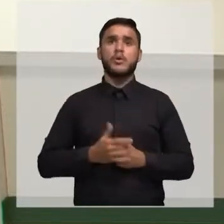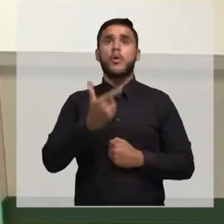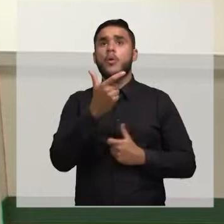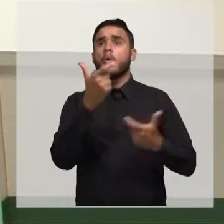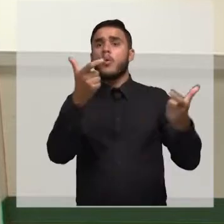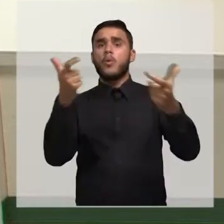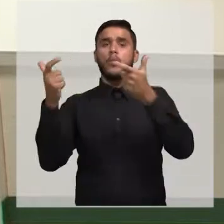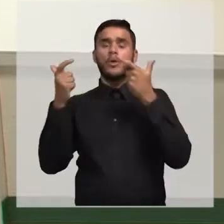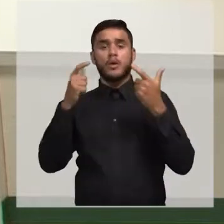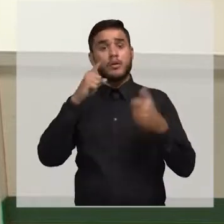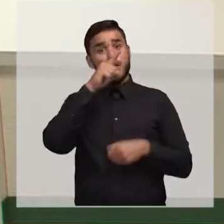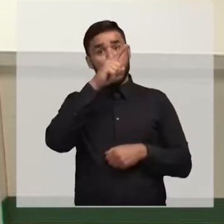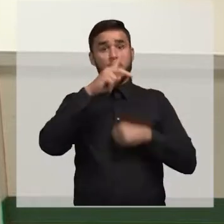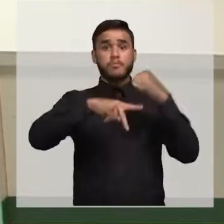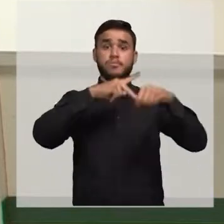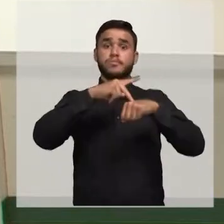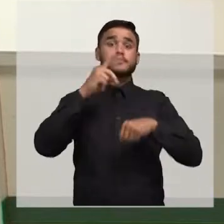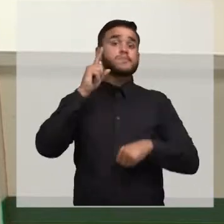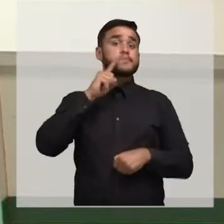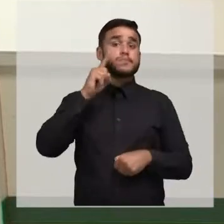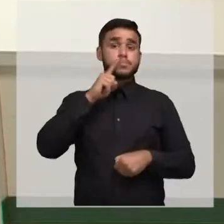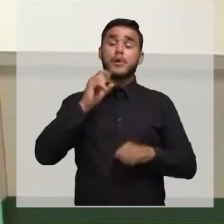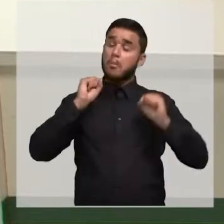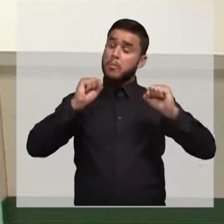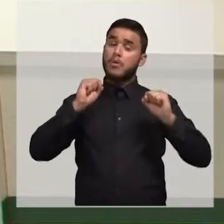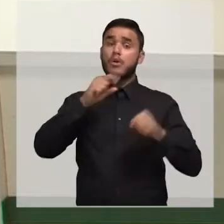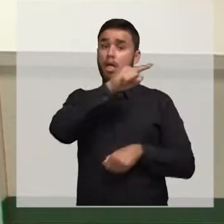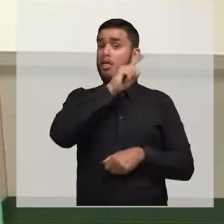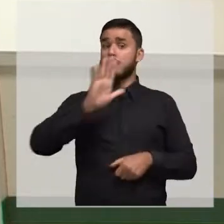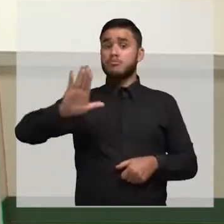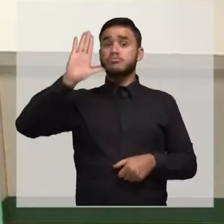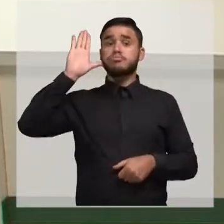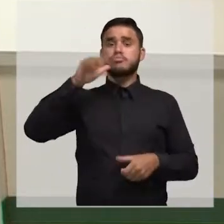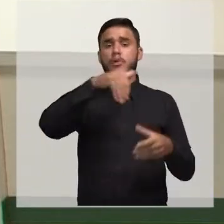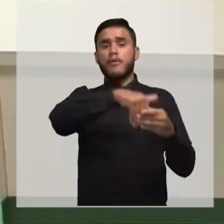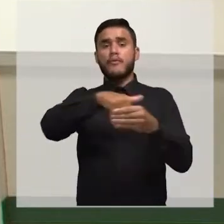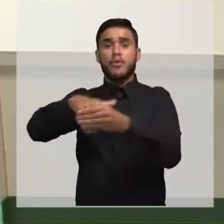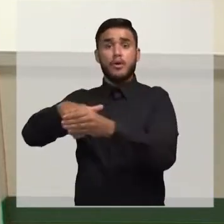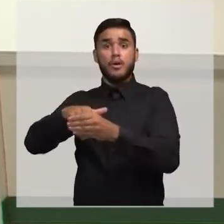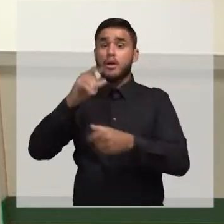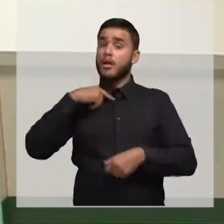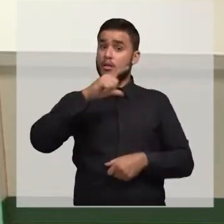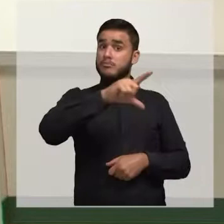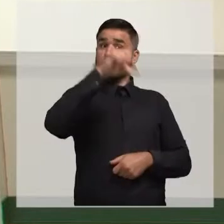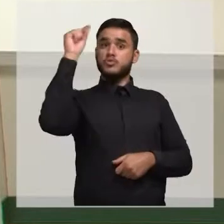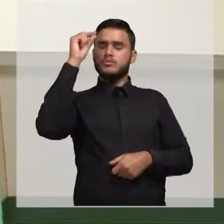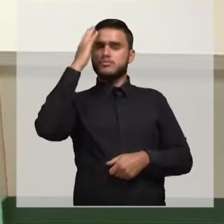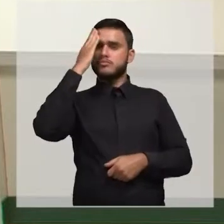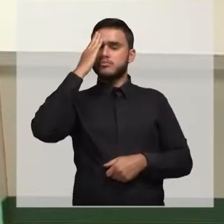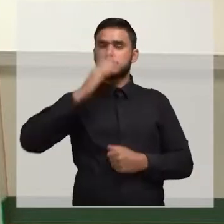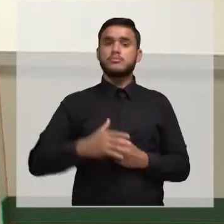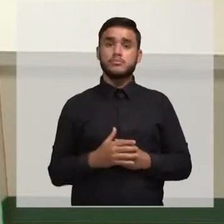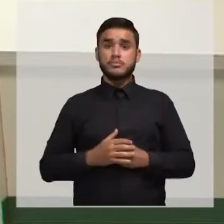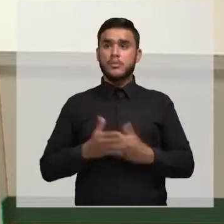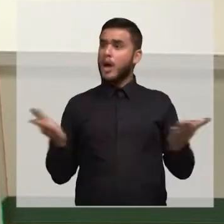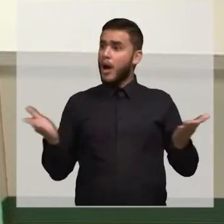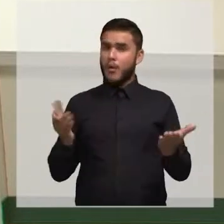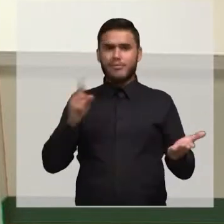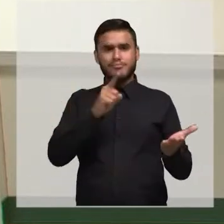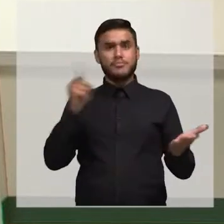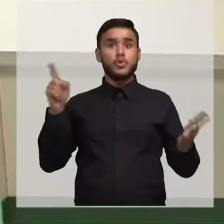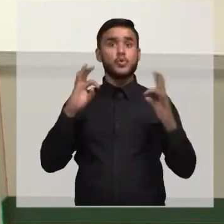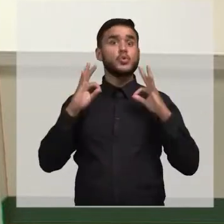como o próprio Estados Unidos, em que juízes são eleitos, promotores são eleitos, e tem prazo. Aqui todos são